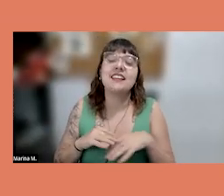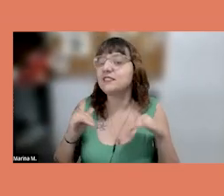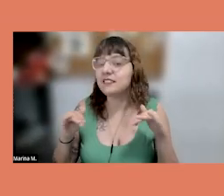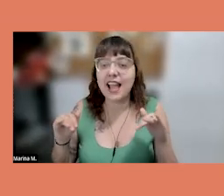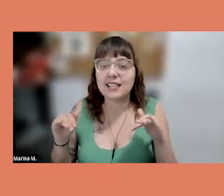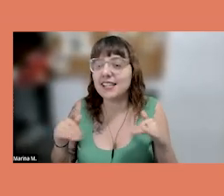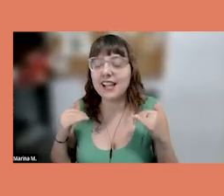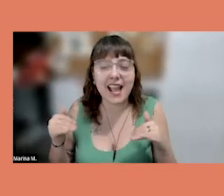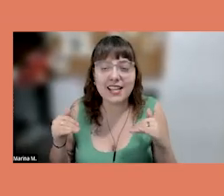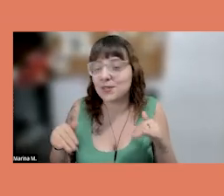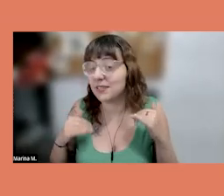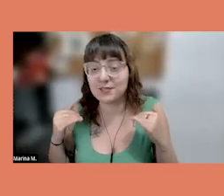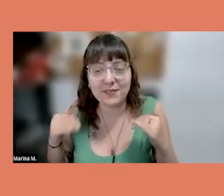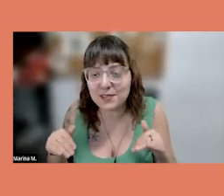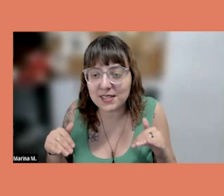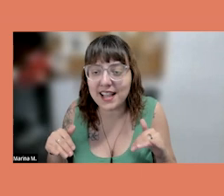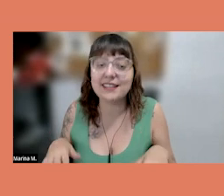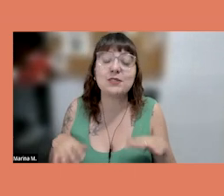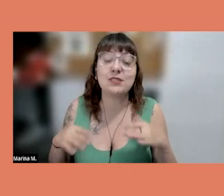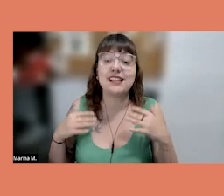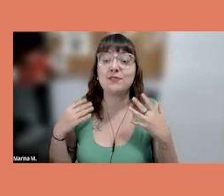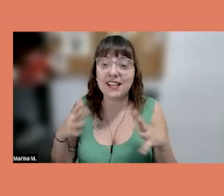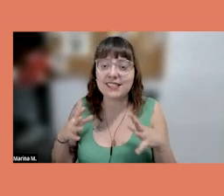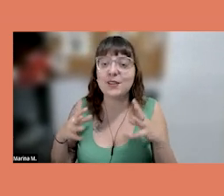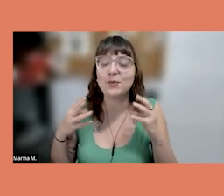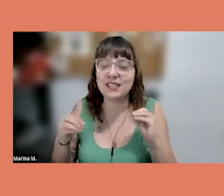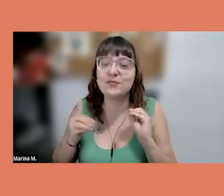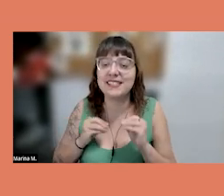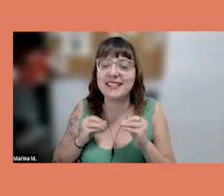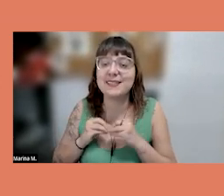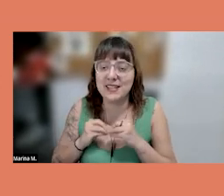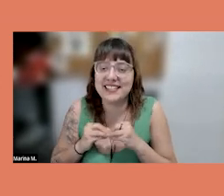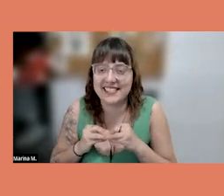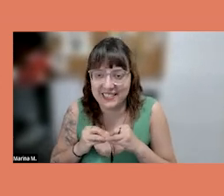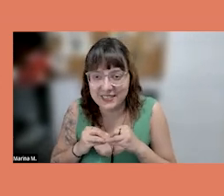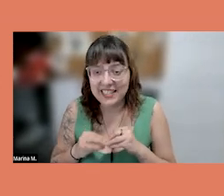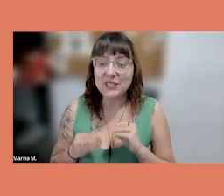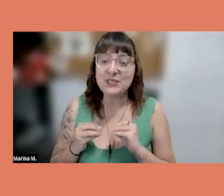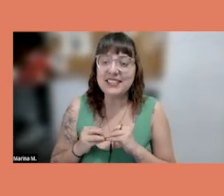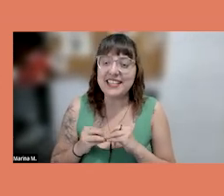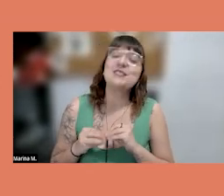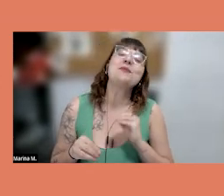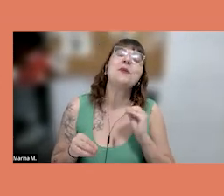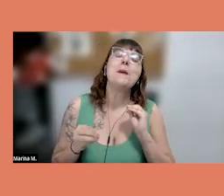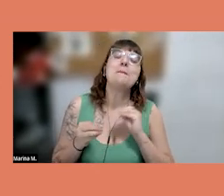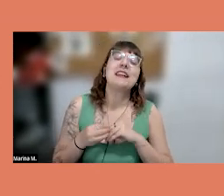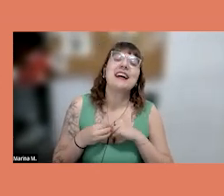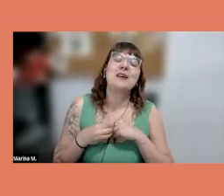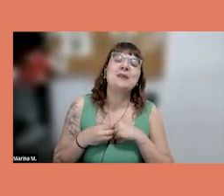né? É assim, é isso, não faço ideia. Eu só sei que foi assim que eu consegui fazer a assimilação do